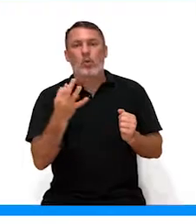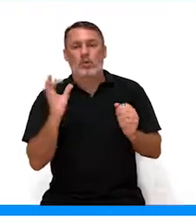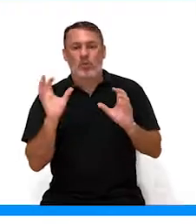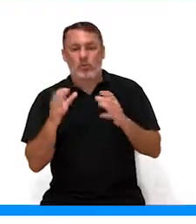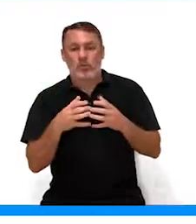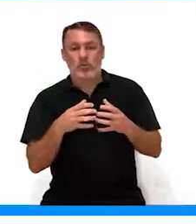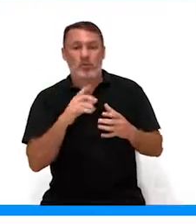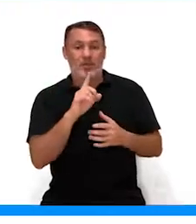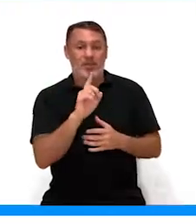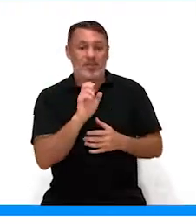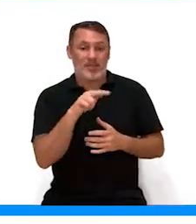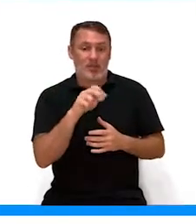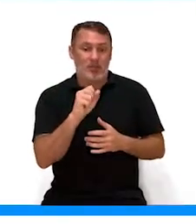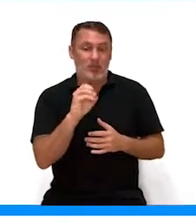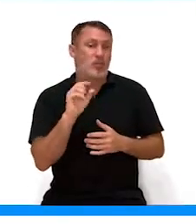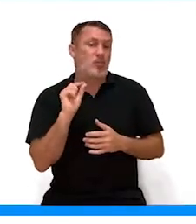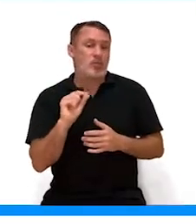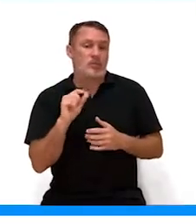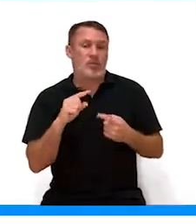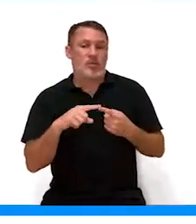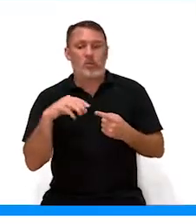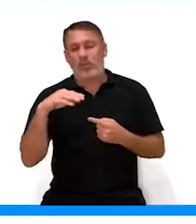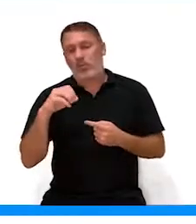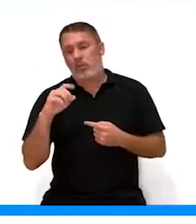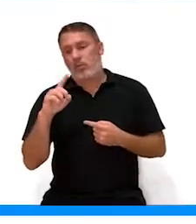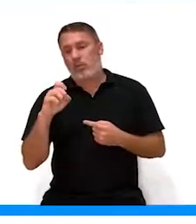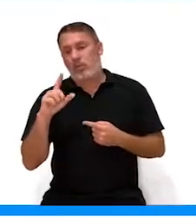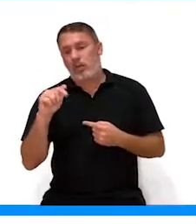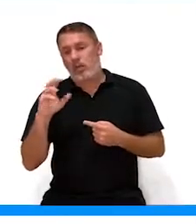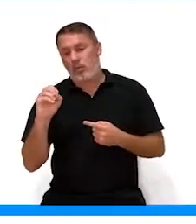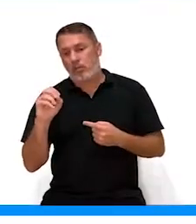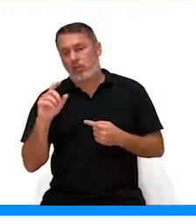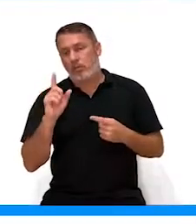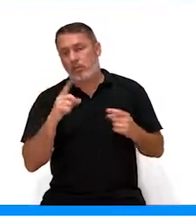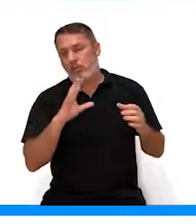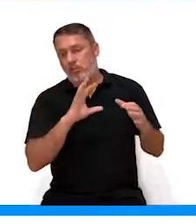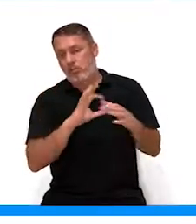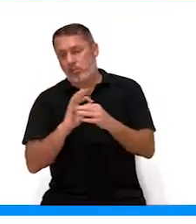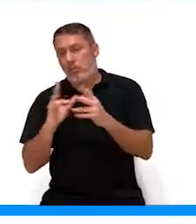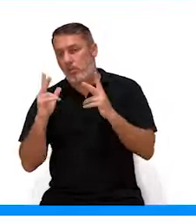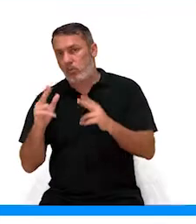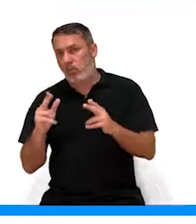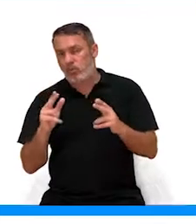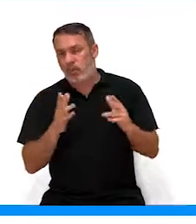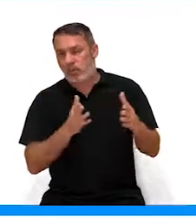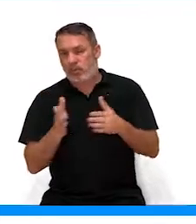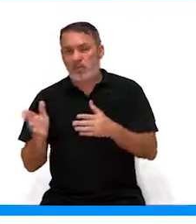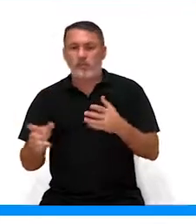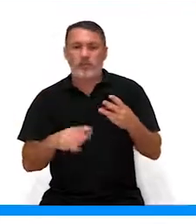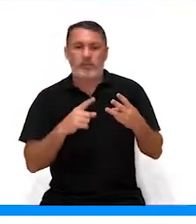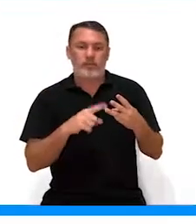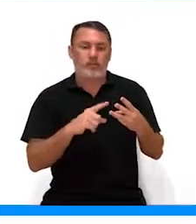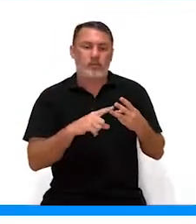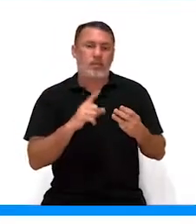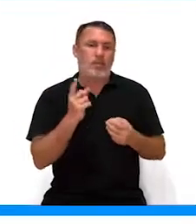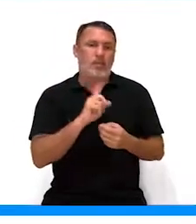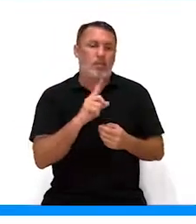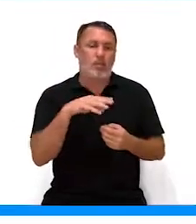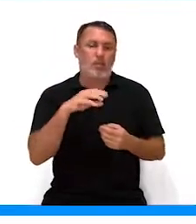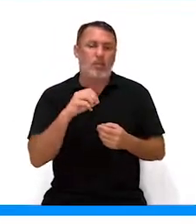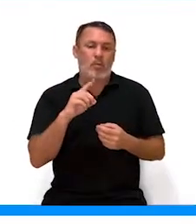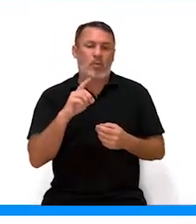unidas, estão em maior quantidade. Esse denso, ele pode ser modelado quando as fibras estão na mesma